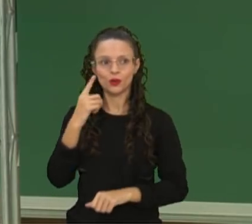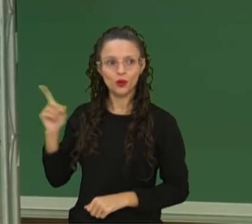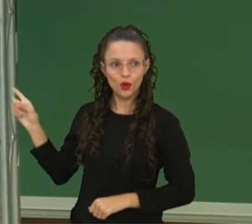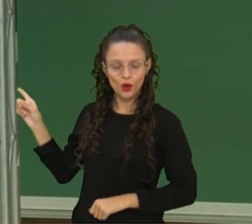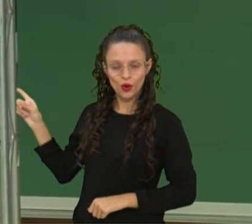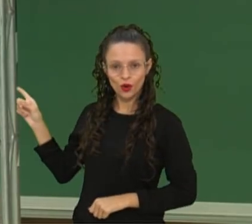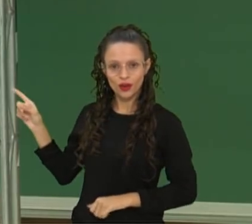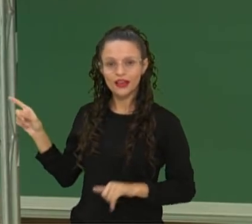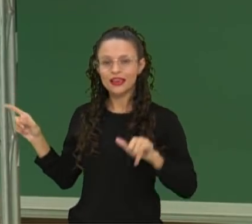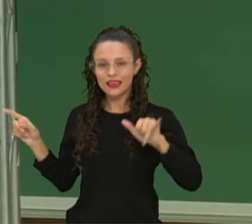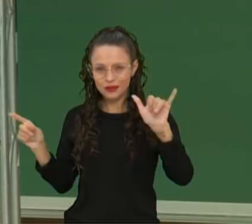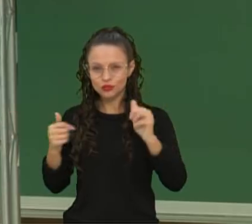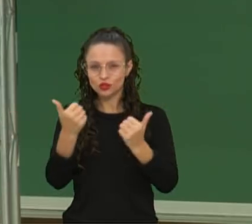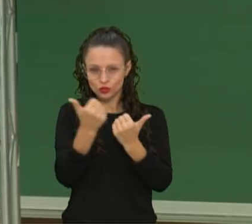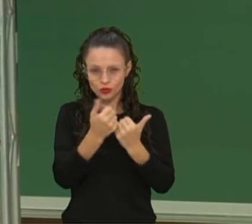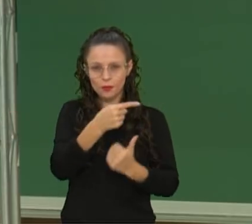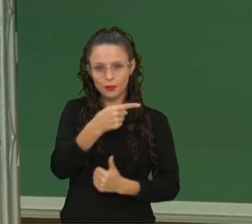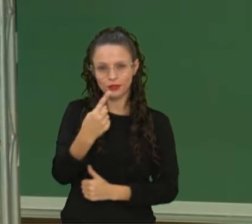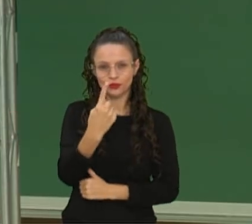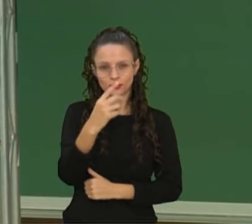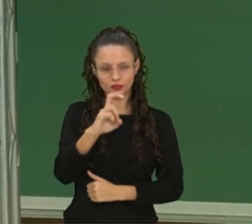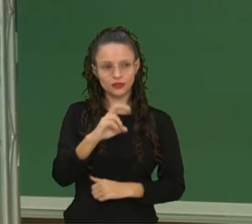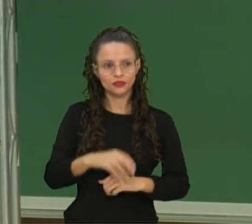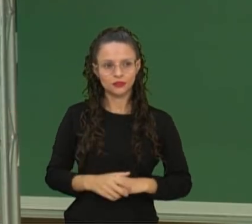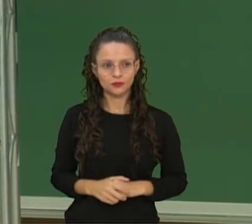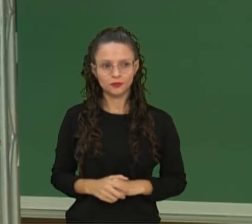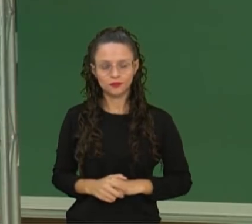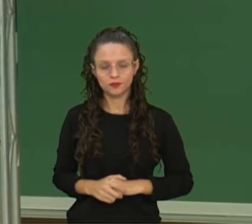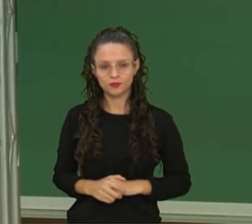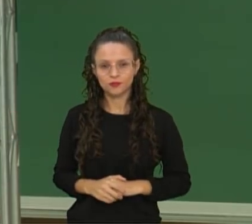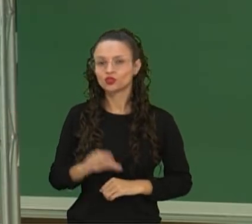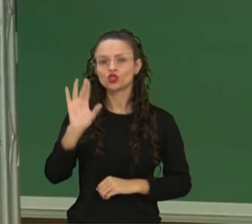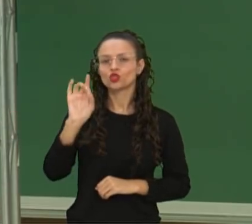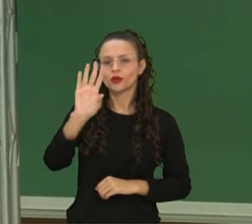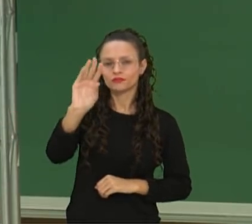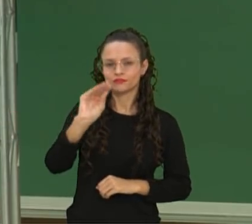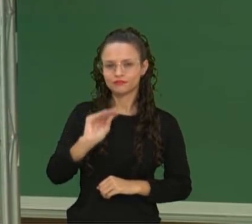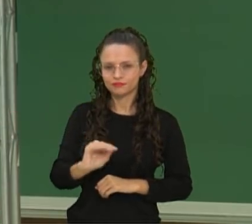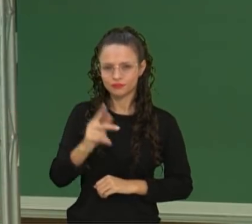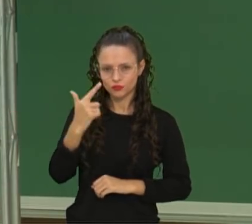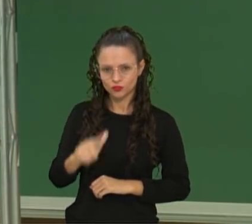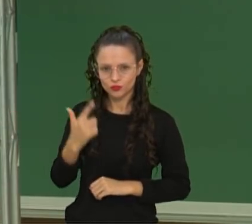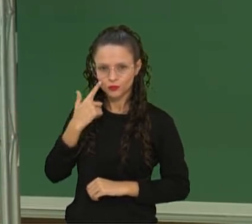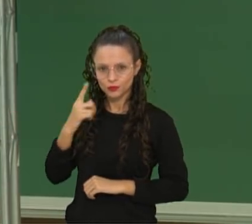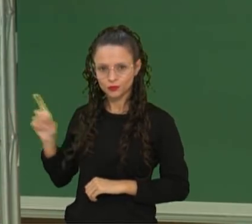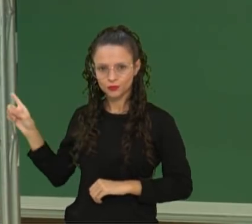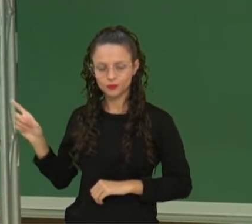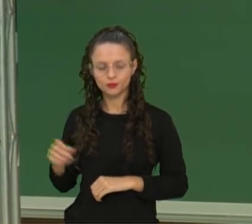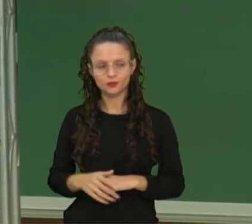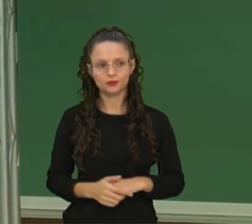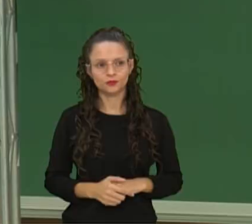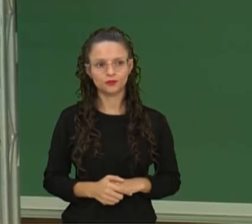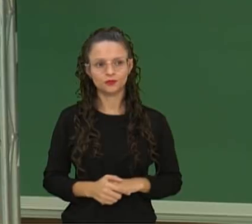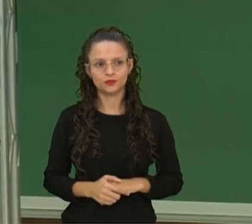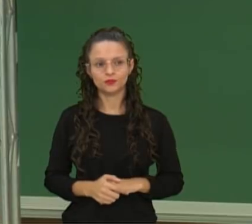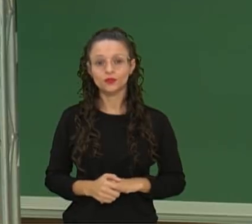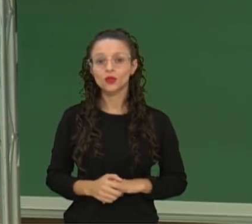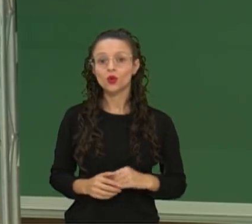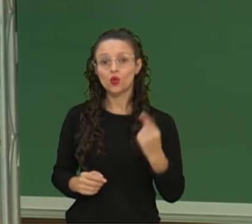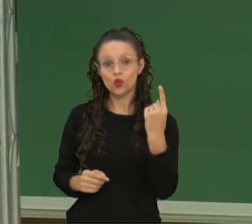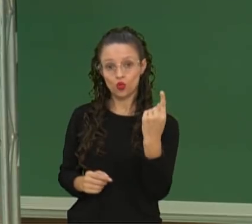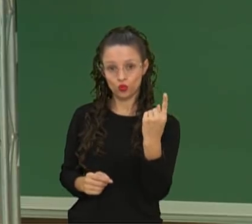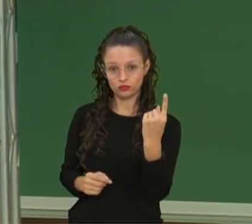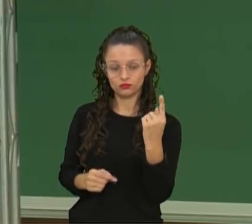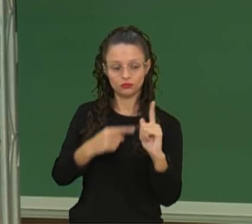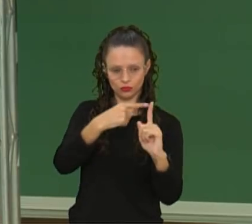do y, menos 15, e a minha função aqui, eu apenas faço a sua repetição, ok? Esse 1 que está positivo, né,